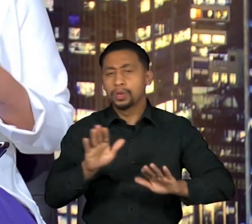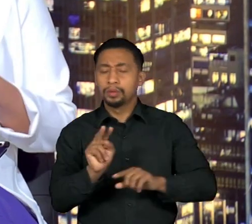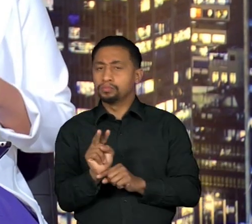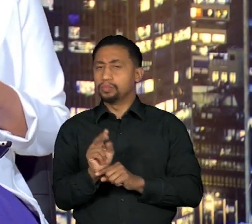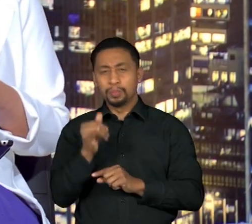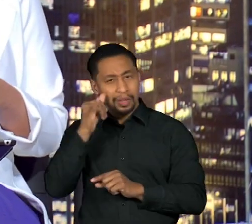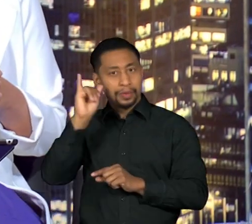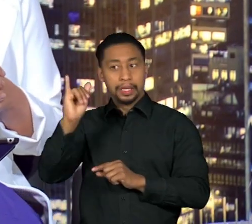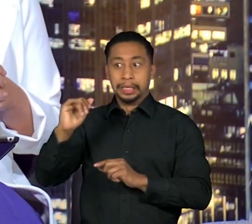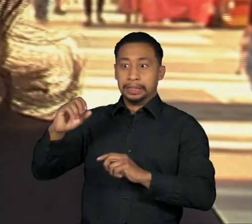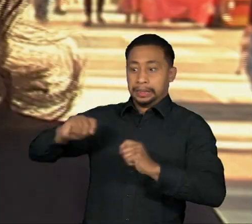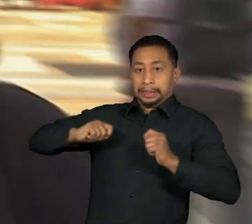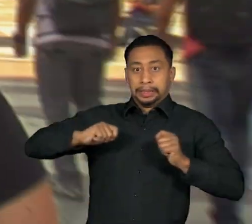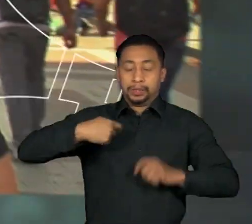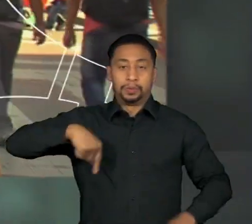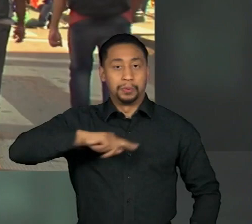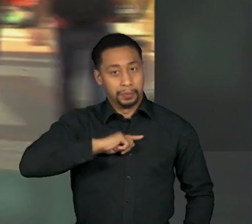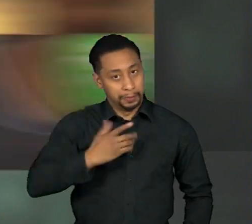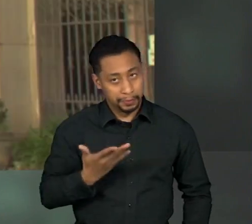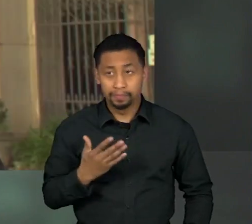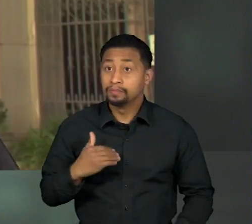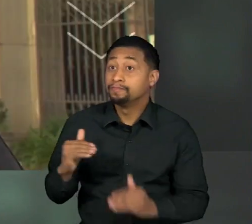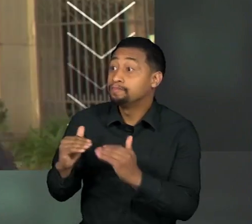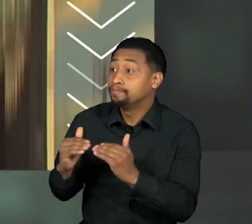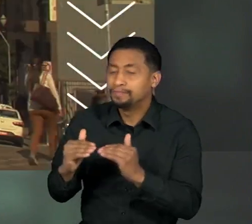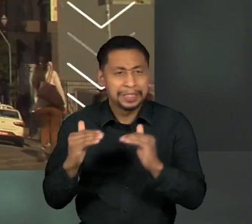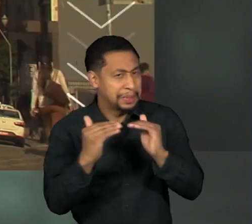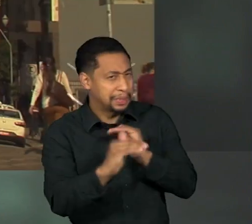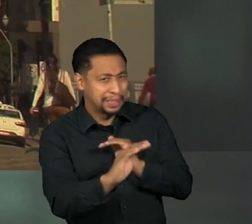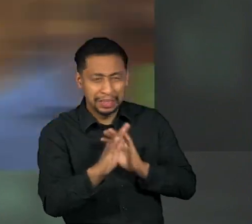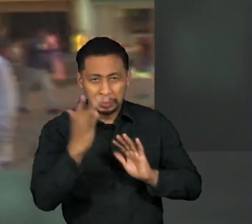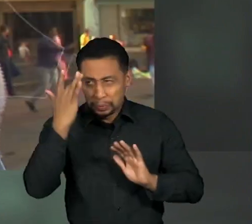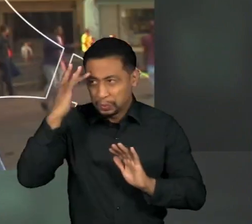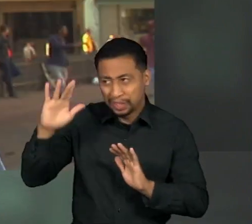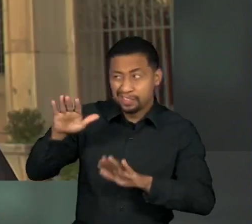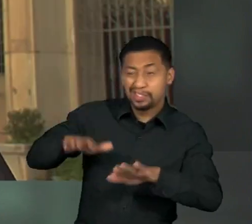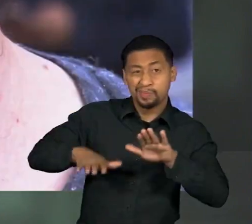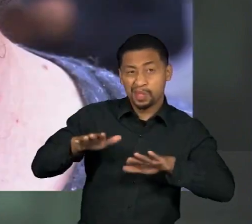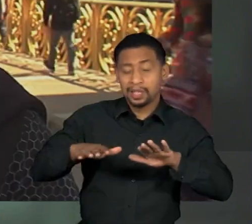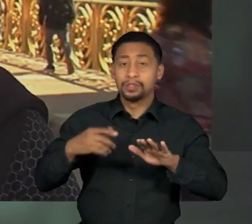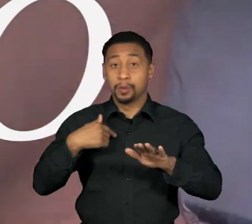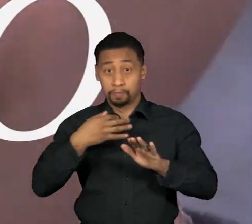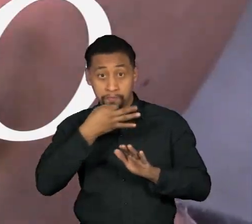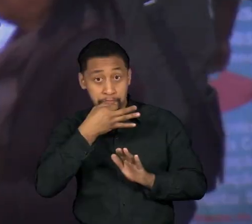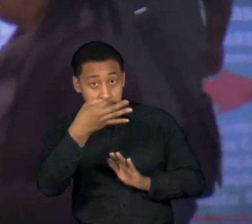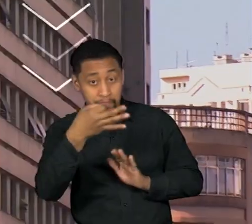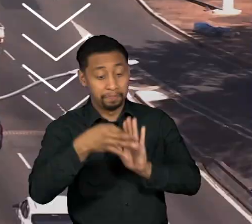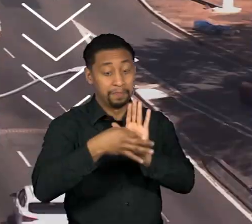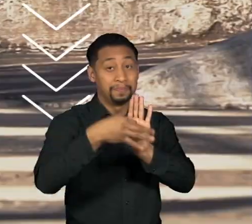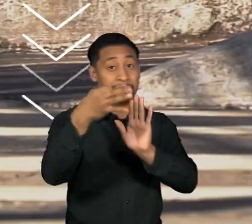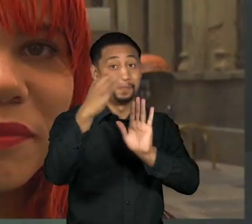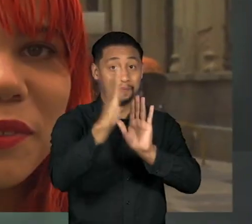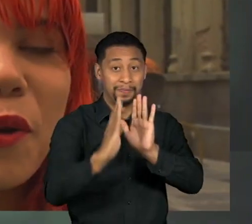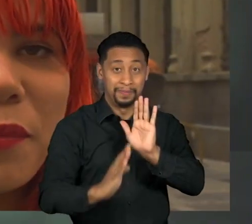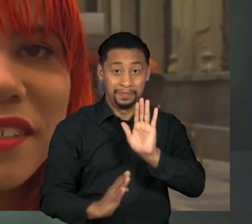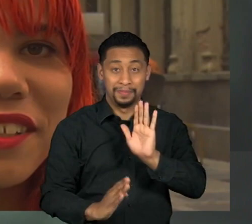controle a nossa vida? Sou a favor. Não sei. Depende. Sou contra. Opinião.